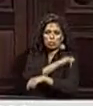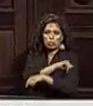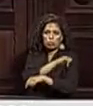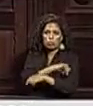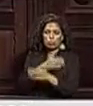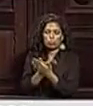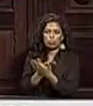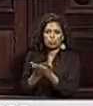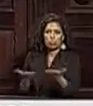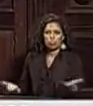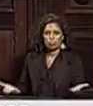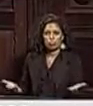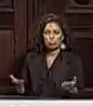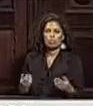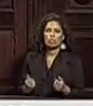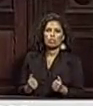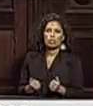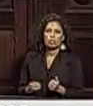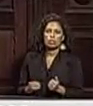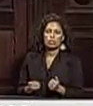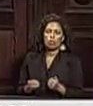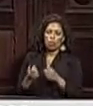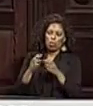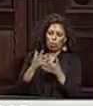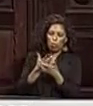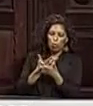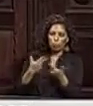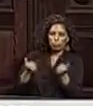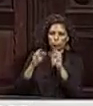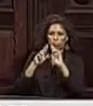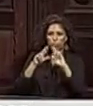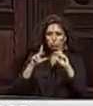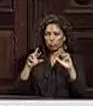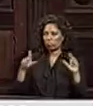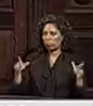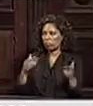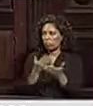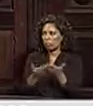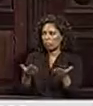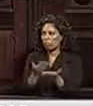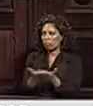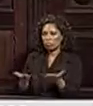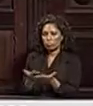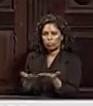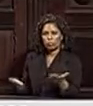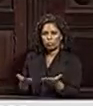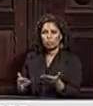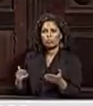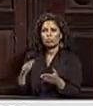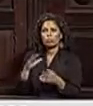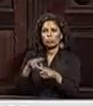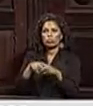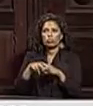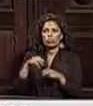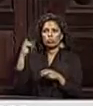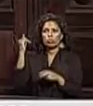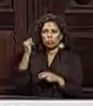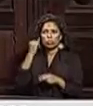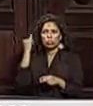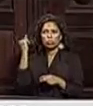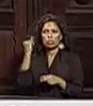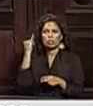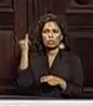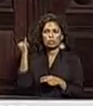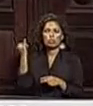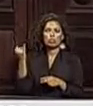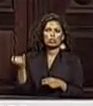da indústria de produção de máquinas, de equipamentos, de peças, de navipeças no Brasil. Por isso que seria importante a gente conceder